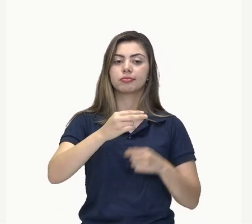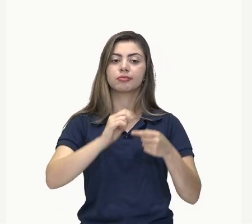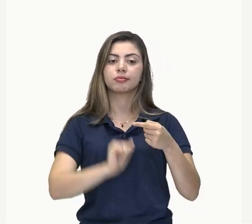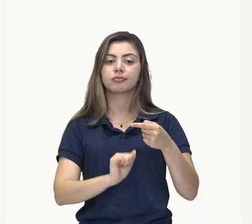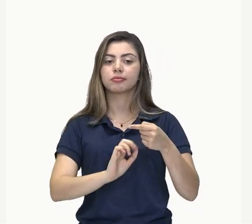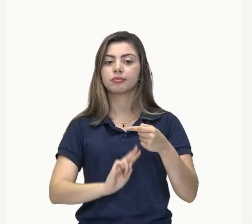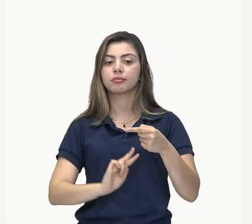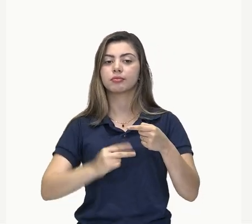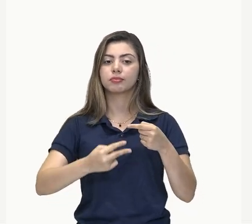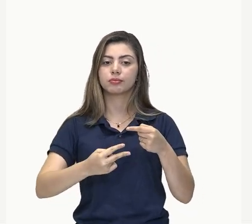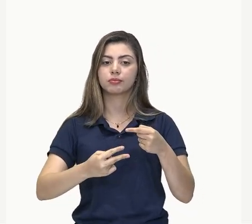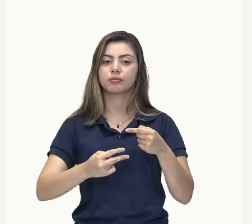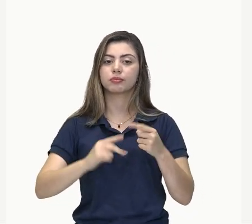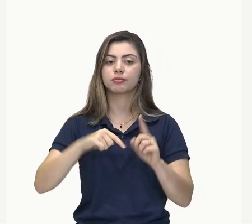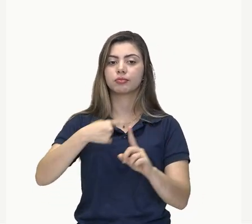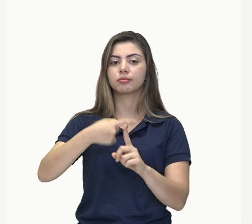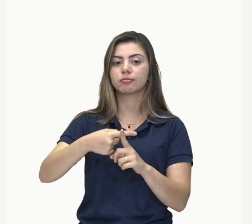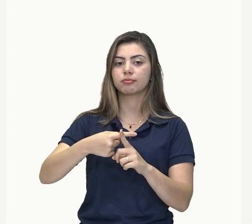ao quadrado